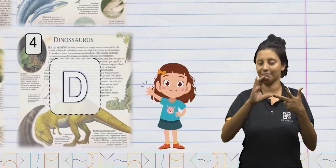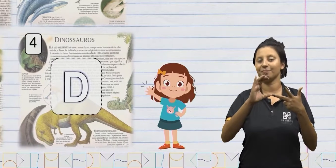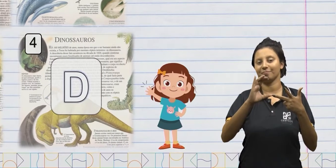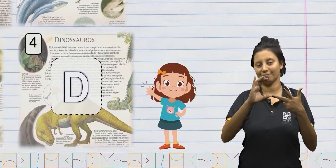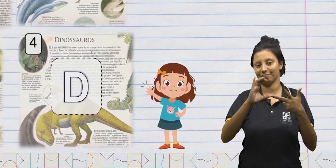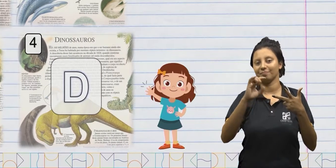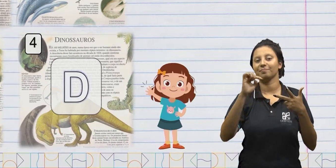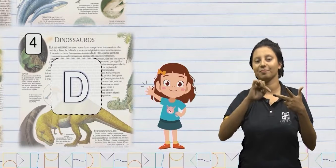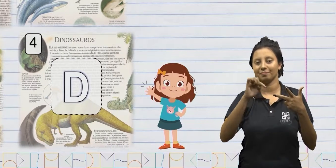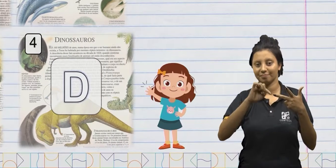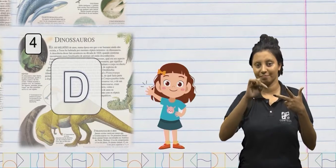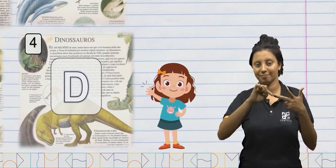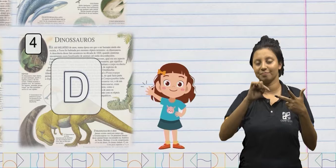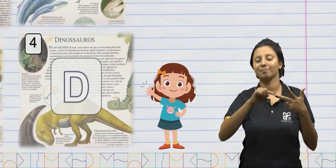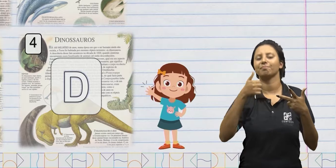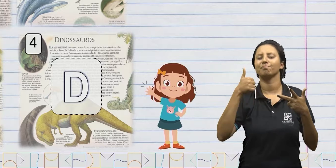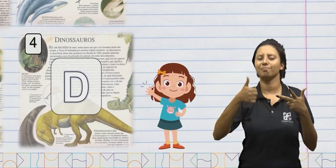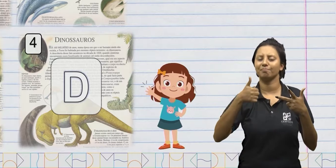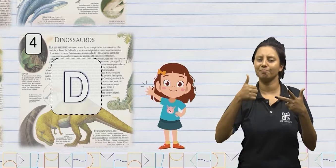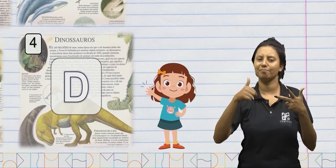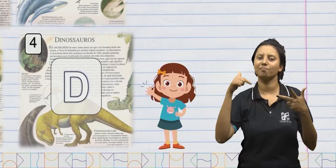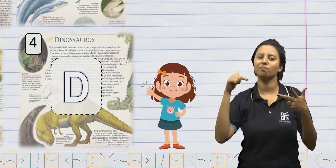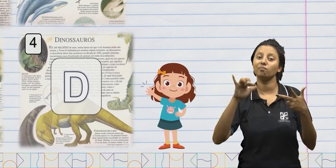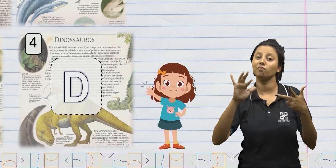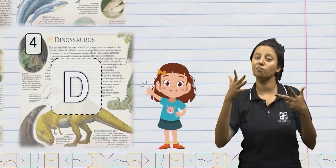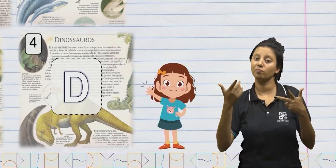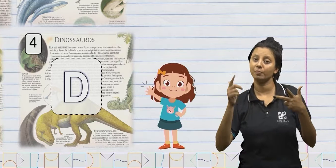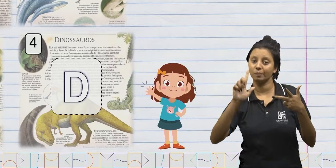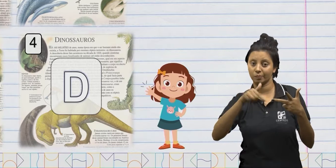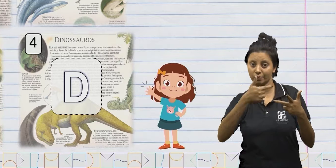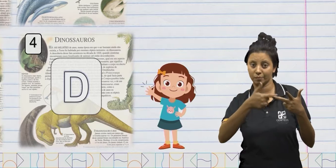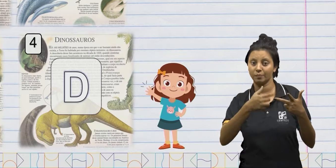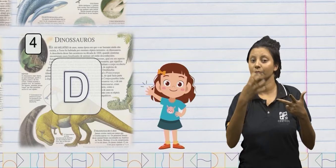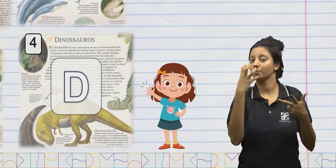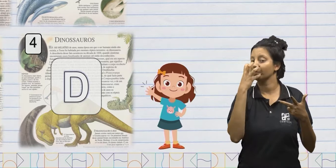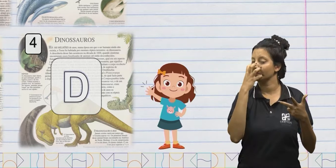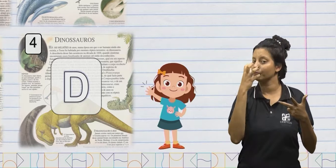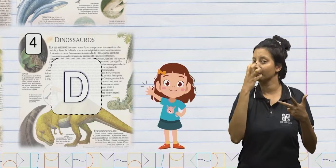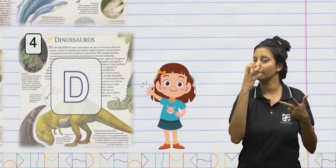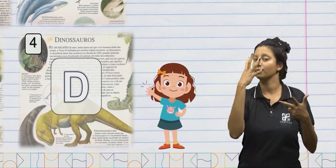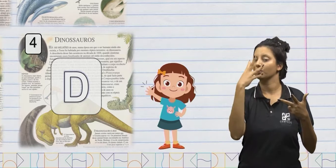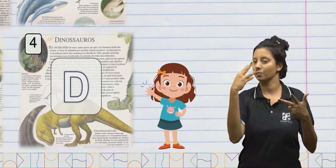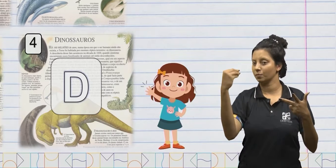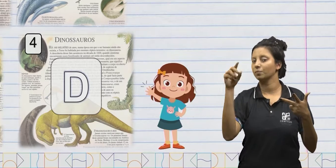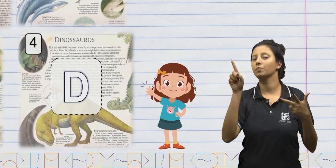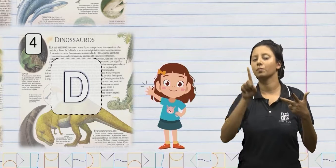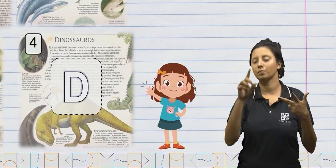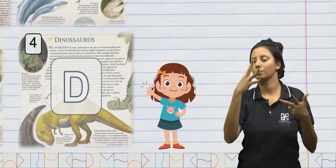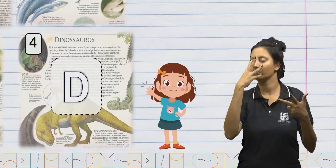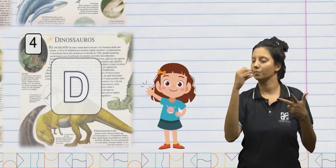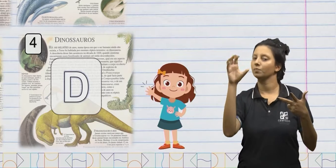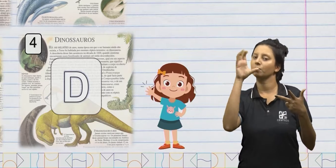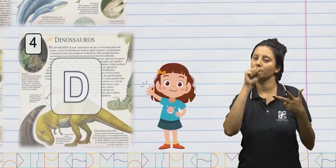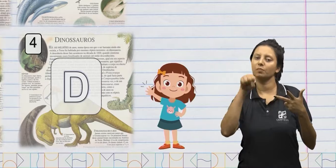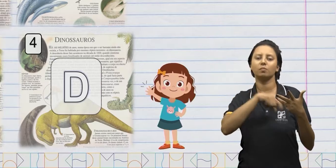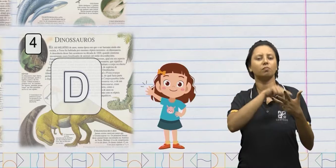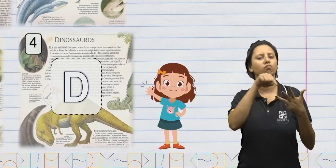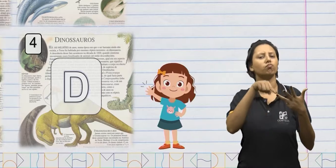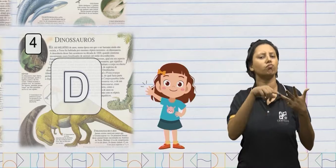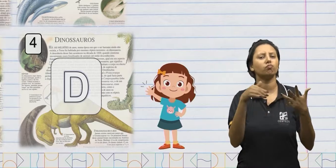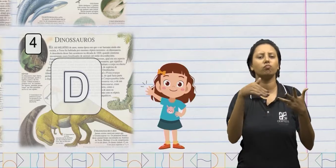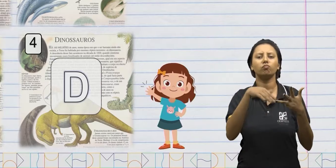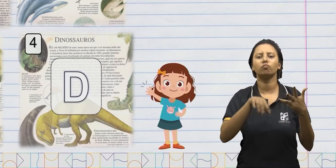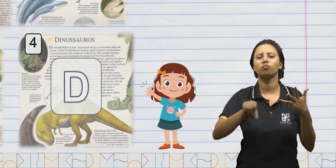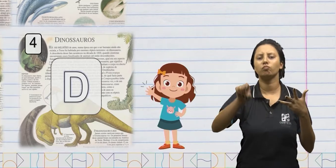C, isso mesmo. Então, o próximo verbete é cães, lobos e raposas. E o último verbete